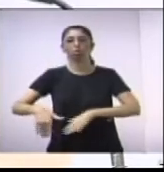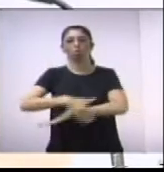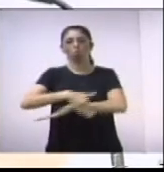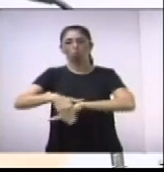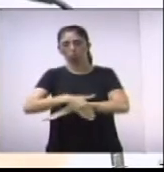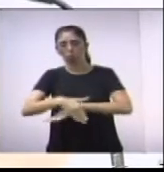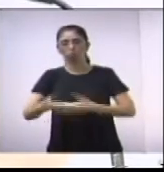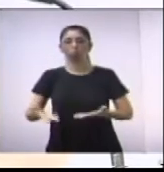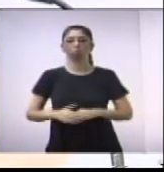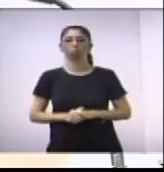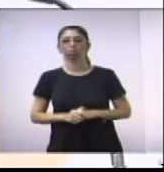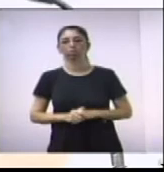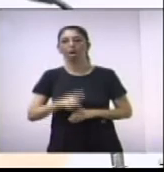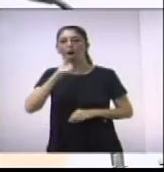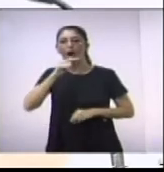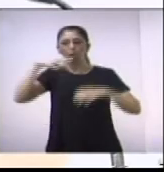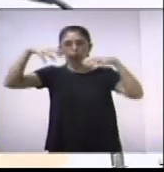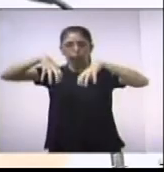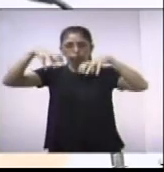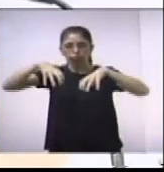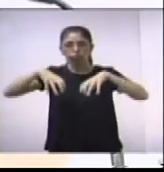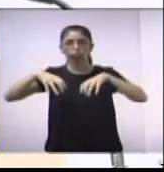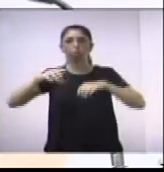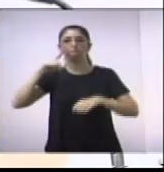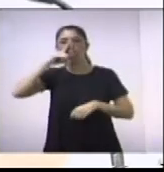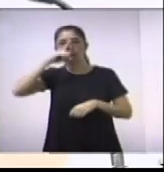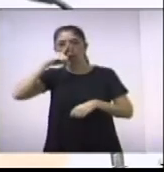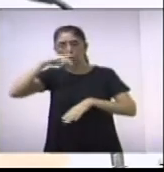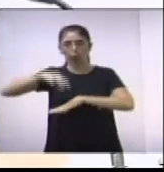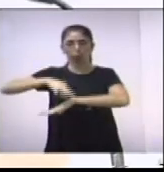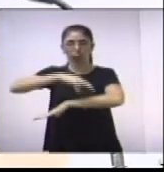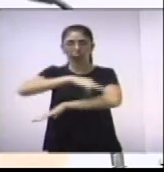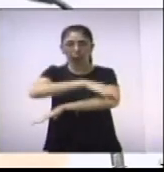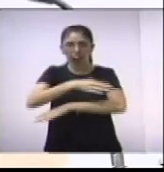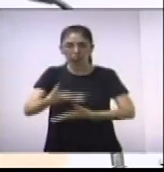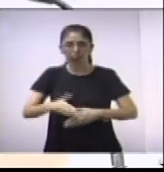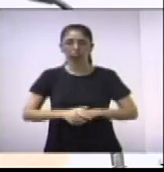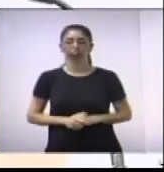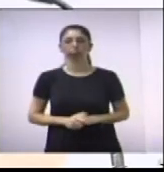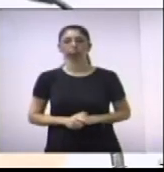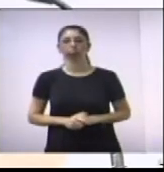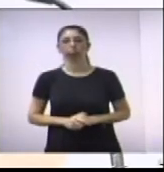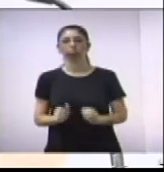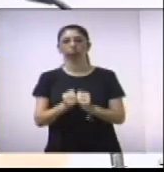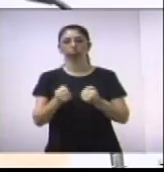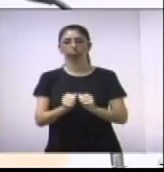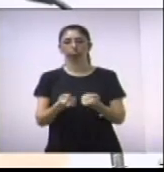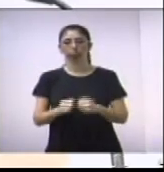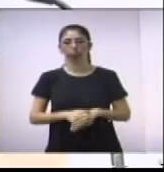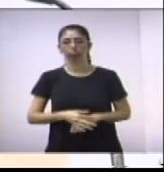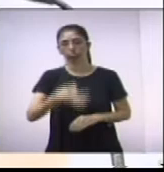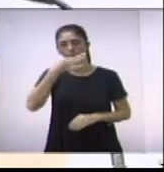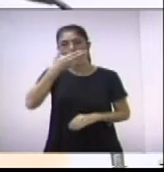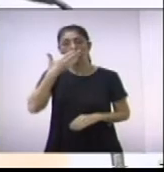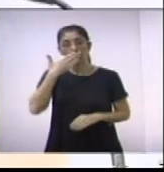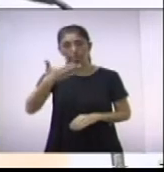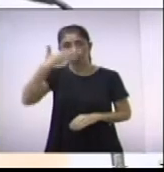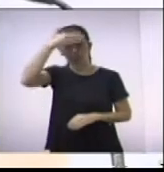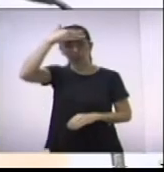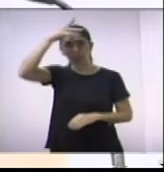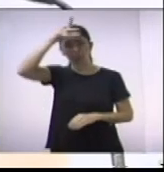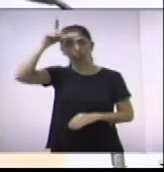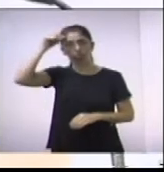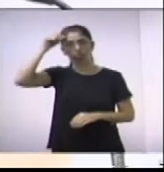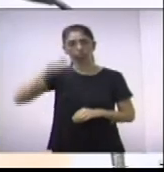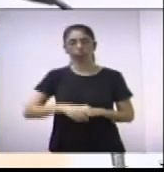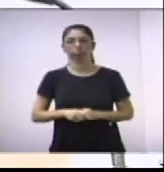em vias públicas, áreas particulares e públicas. Número 191, do vereador Marquinho Fiorella, que solicita ao Executivo a instalação